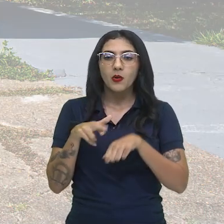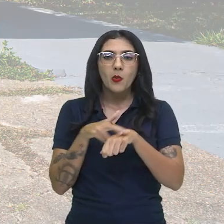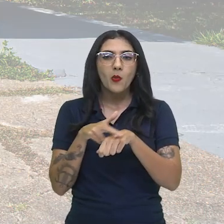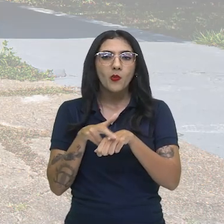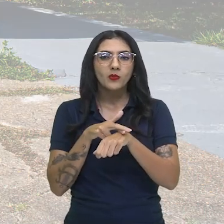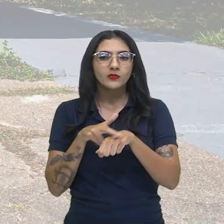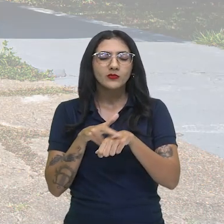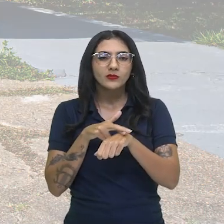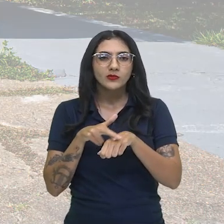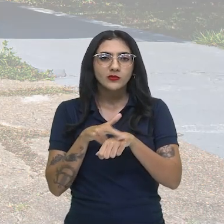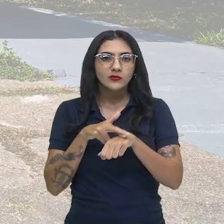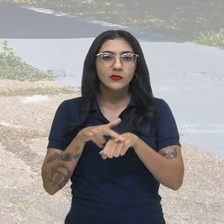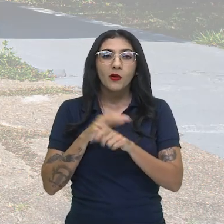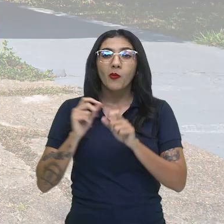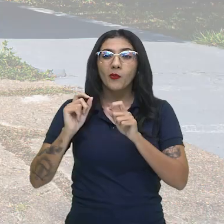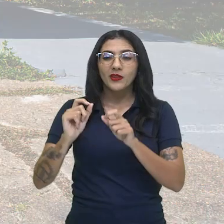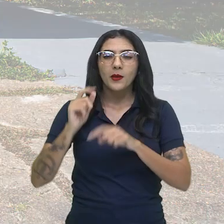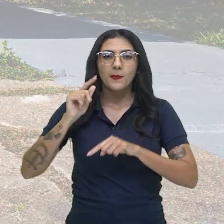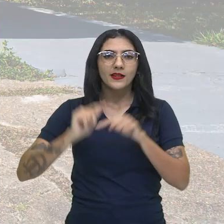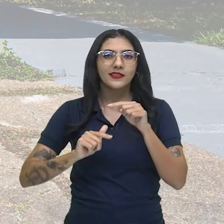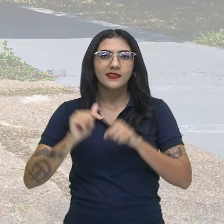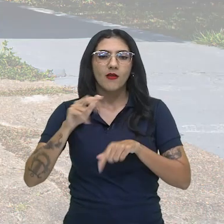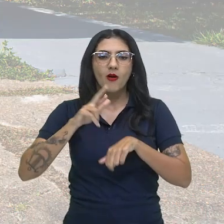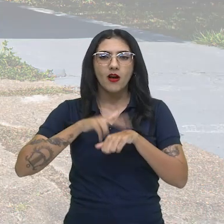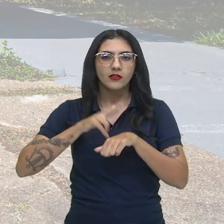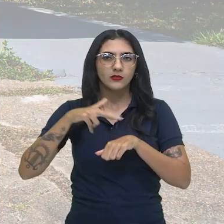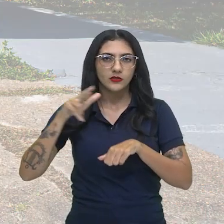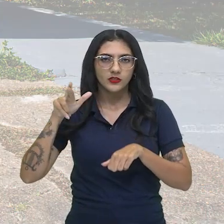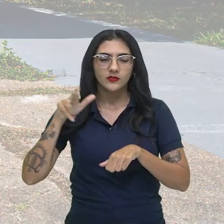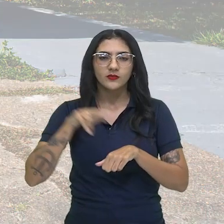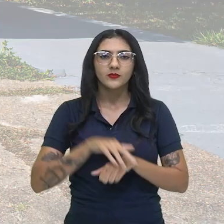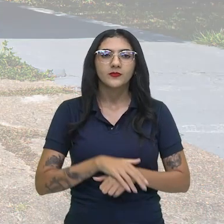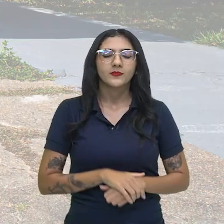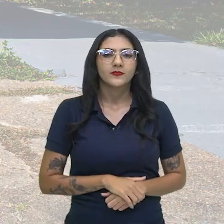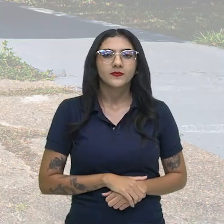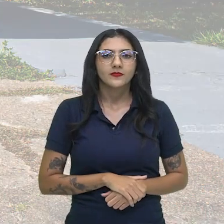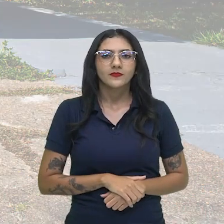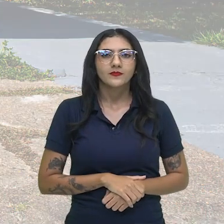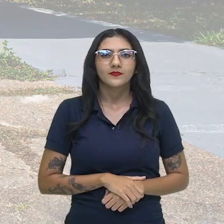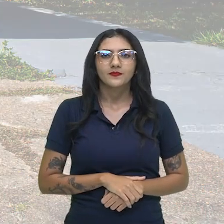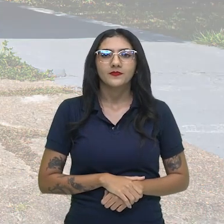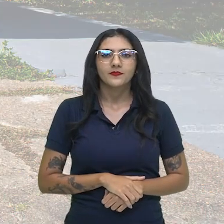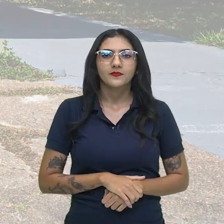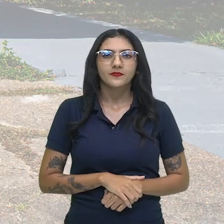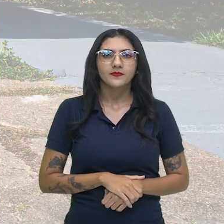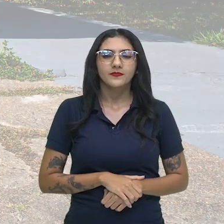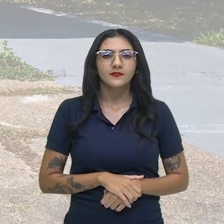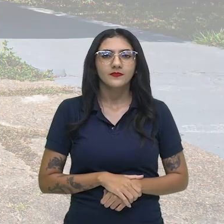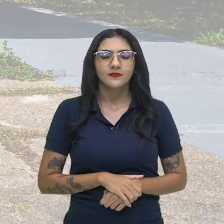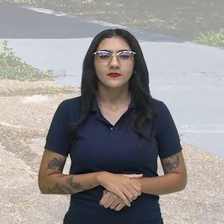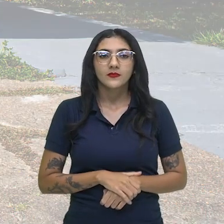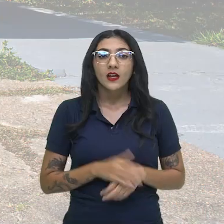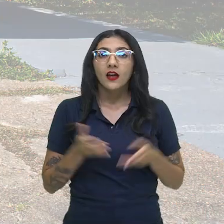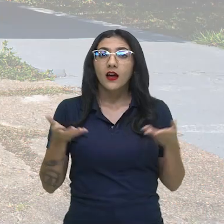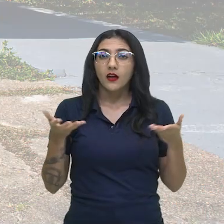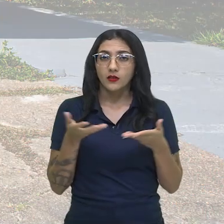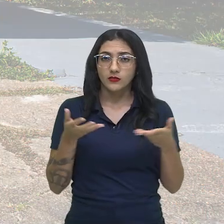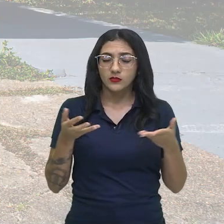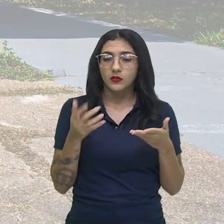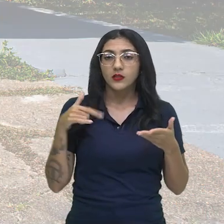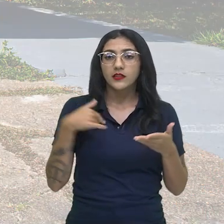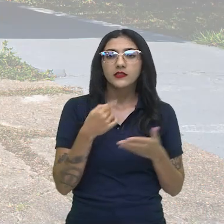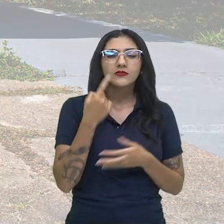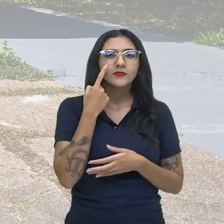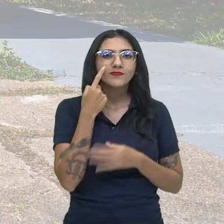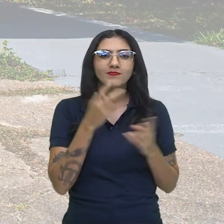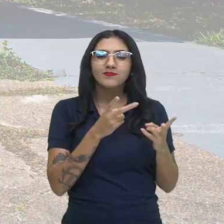é para resíduos radioativos, tá, pessoal? Agora, nós vamos observar que a natureza, ela